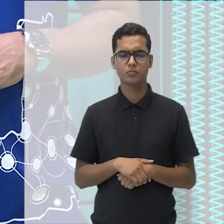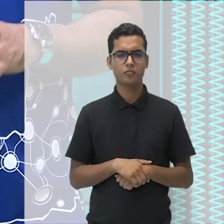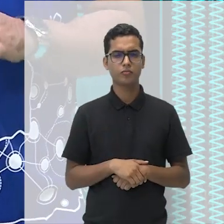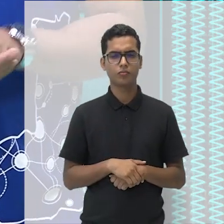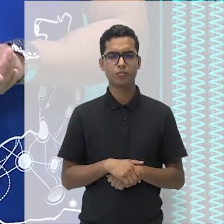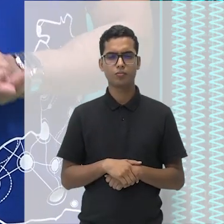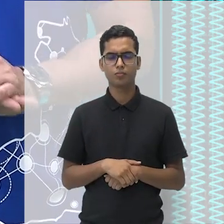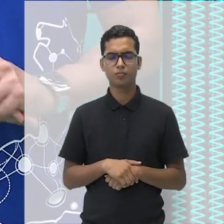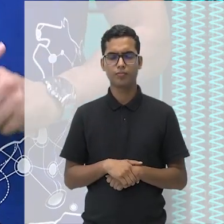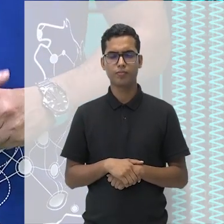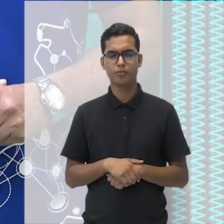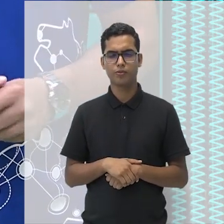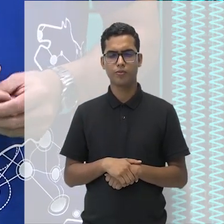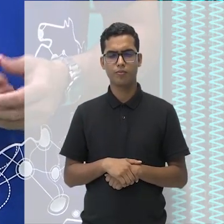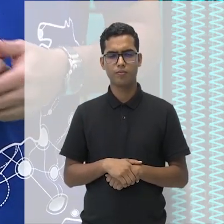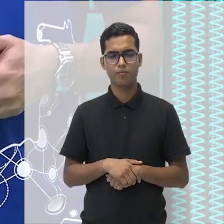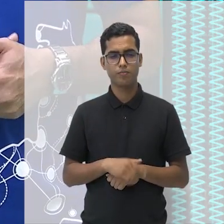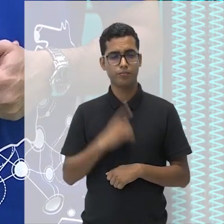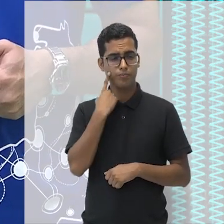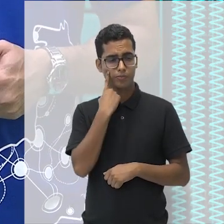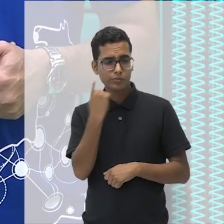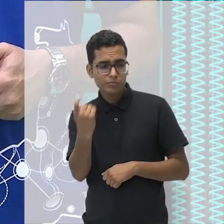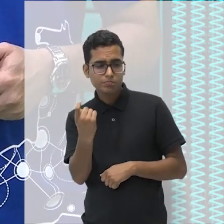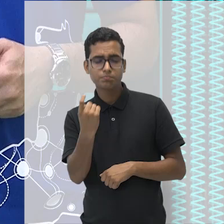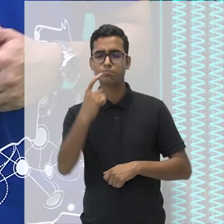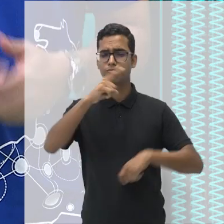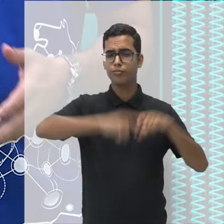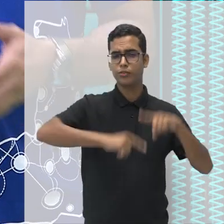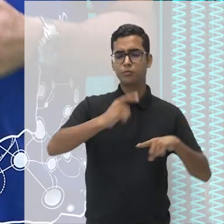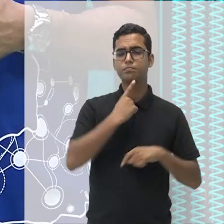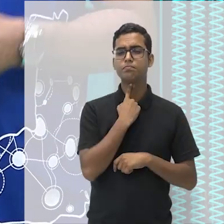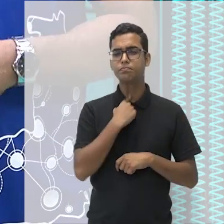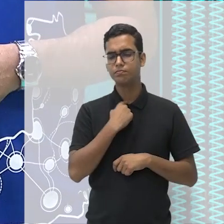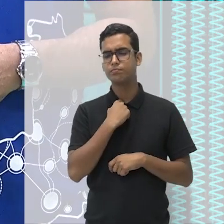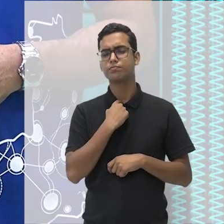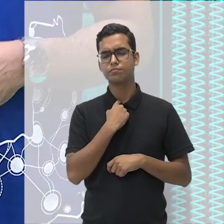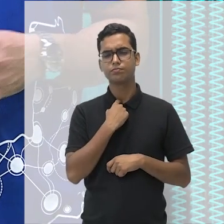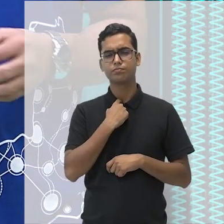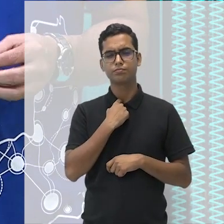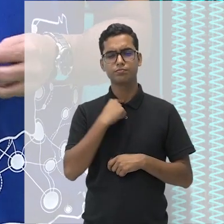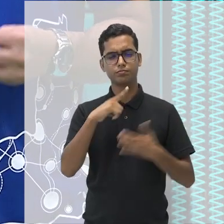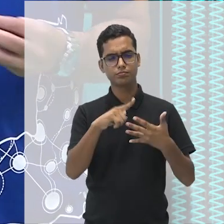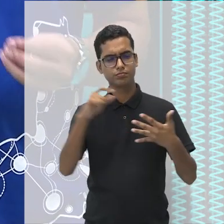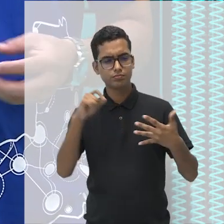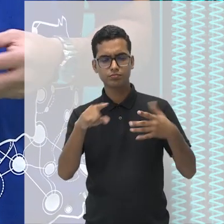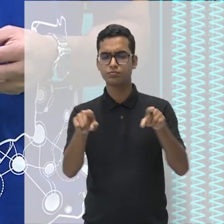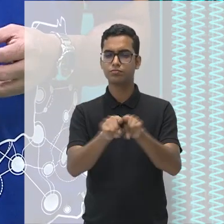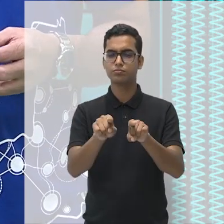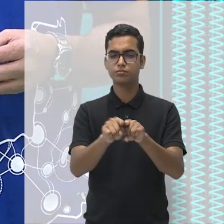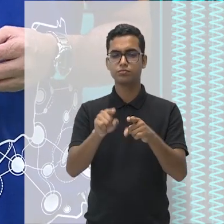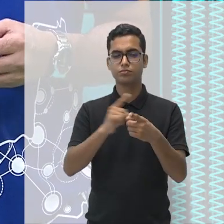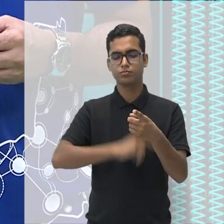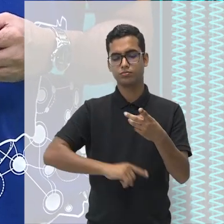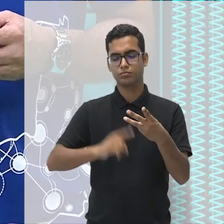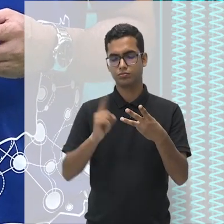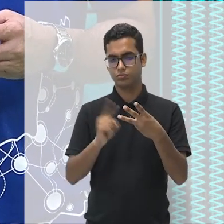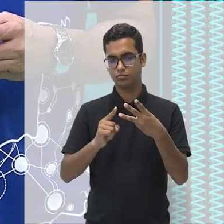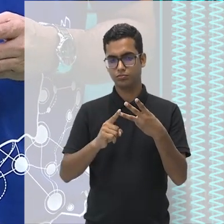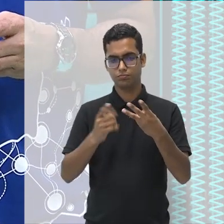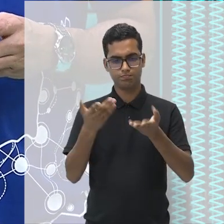significado. Significam então interesses, produtos favoritos ou serviços. Então isso aqui está dentro